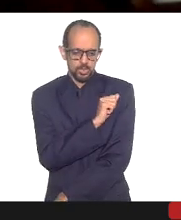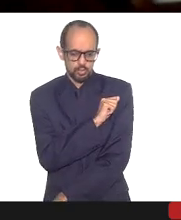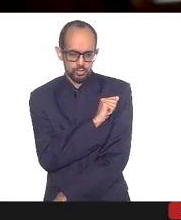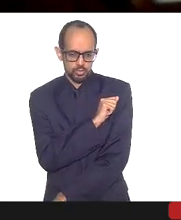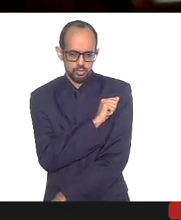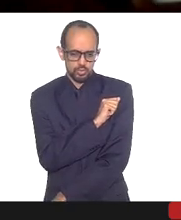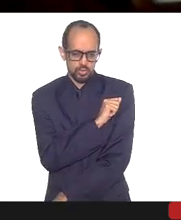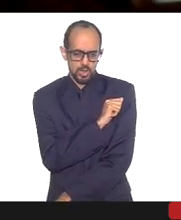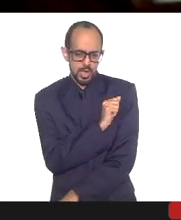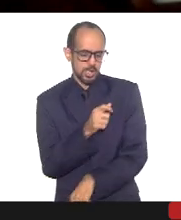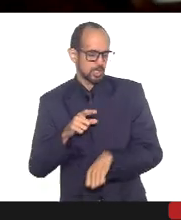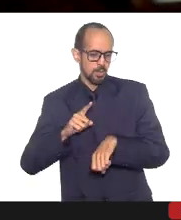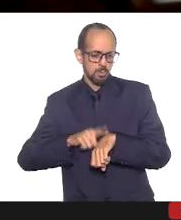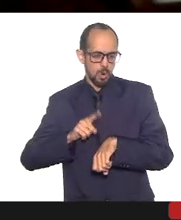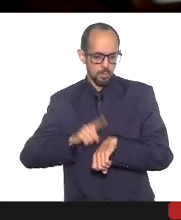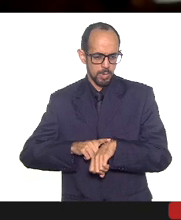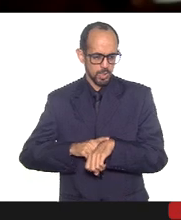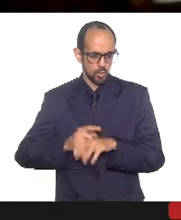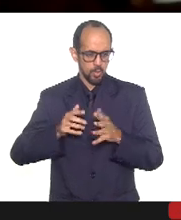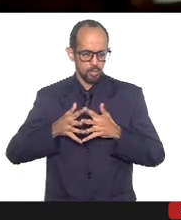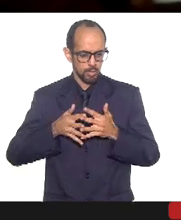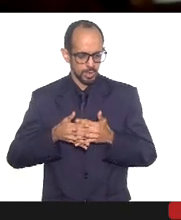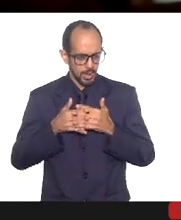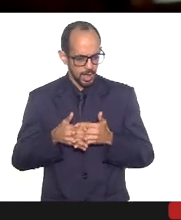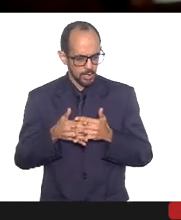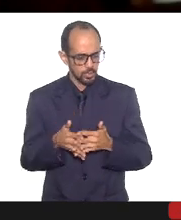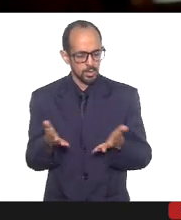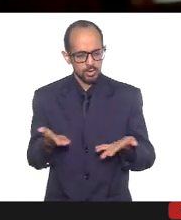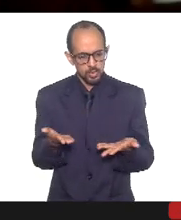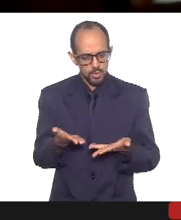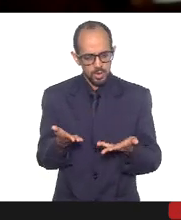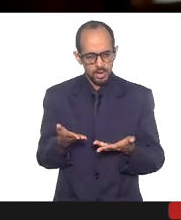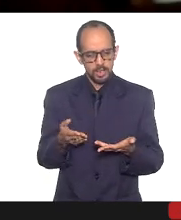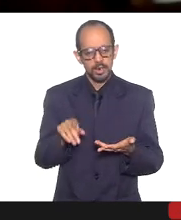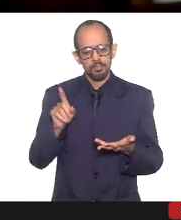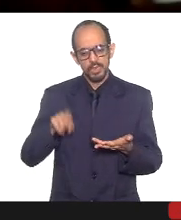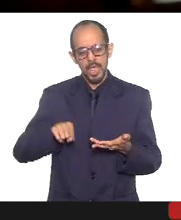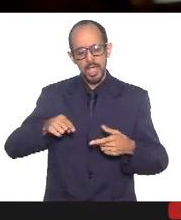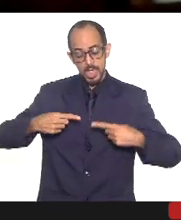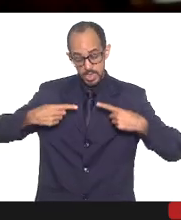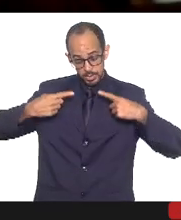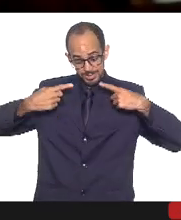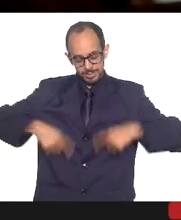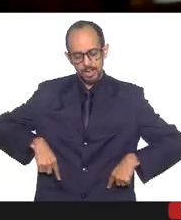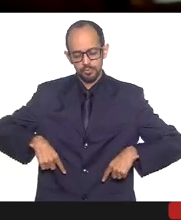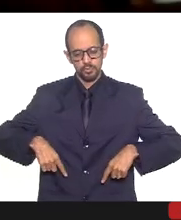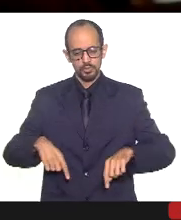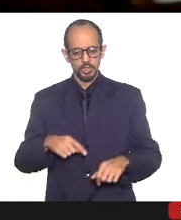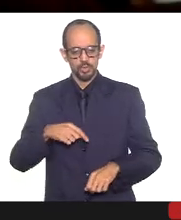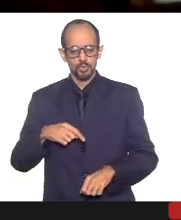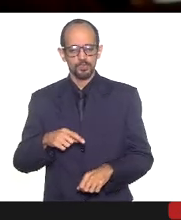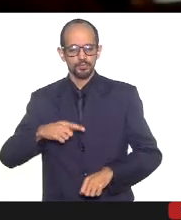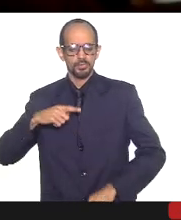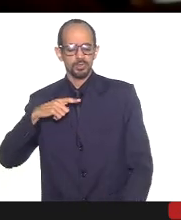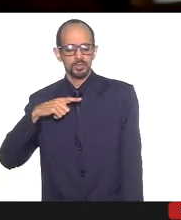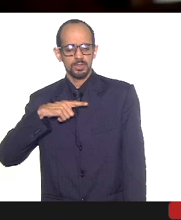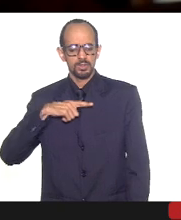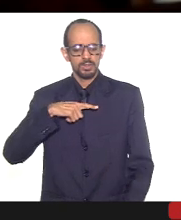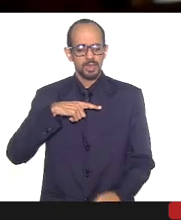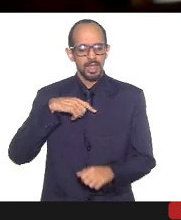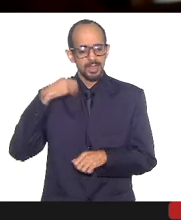momento difícil, um momento de muitos desafios. A gente tem experimentado uma nova realidade, que é